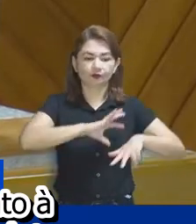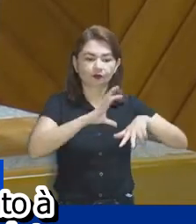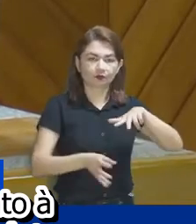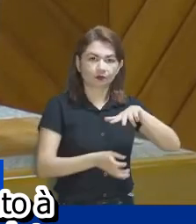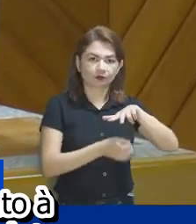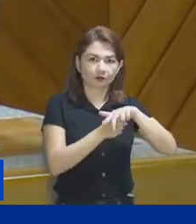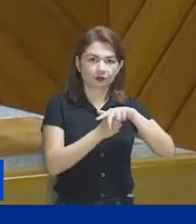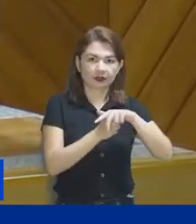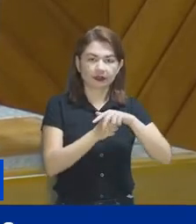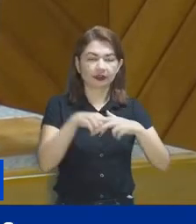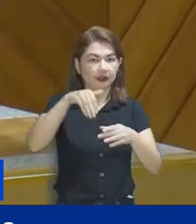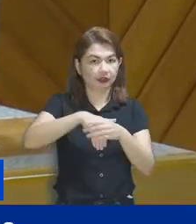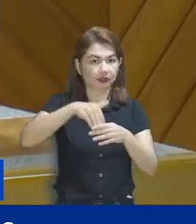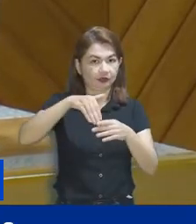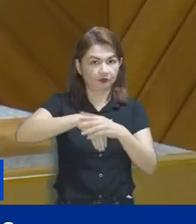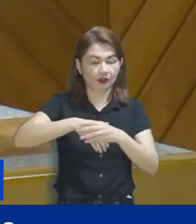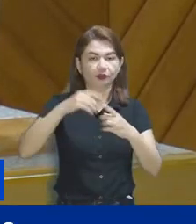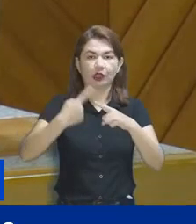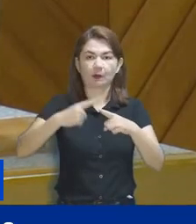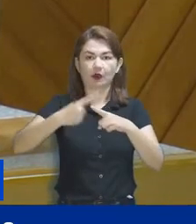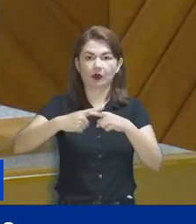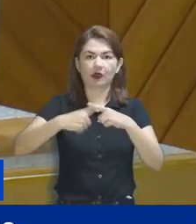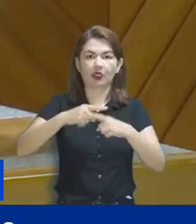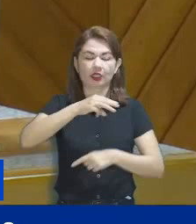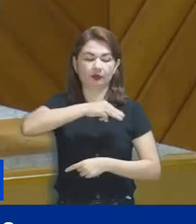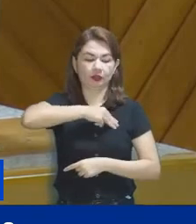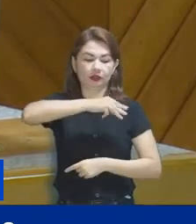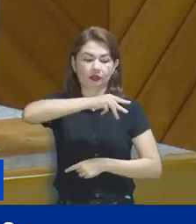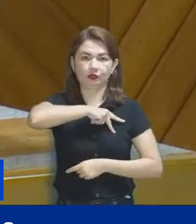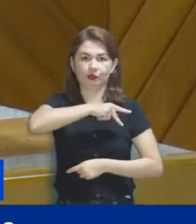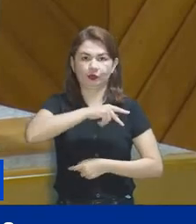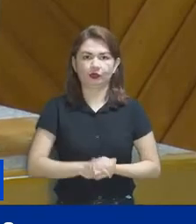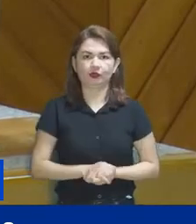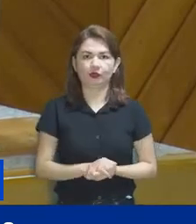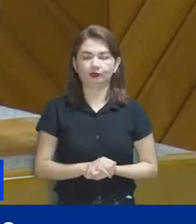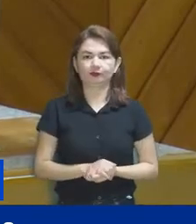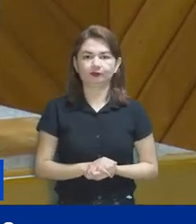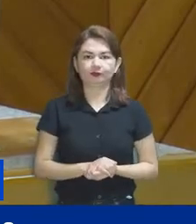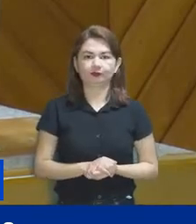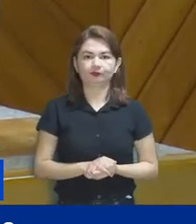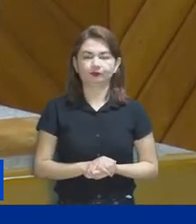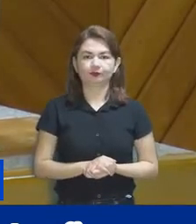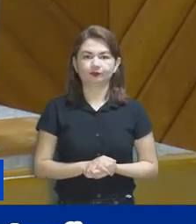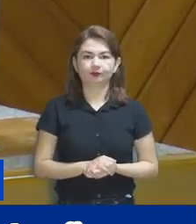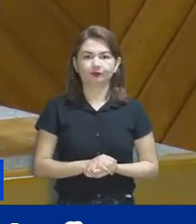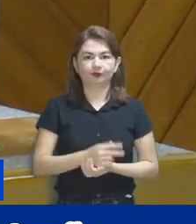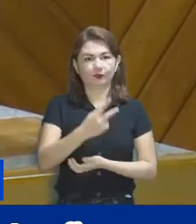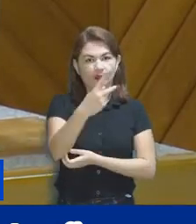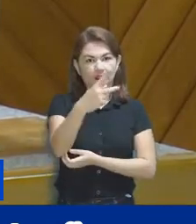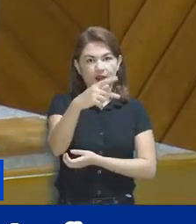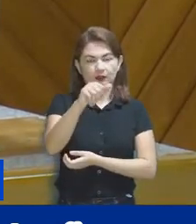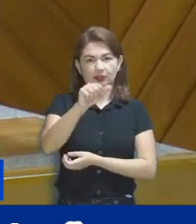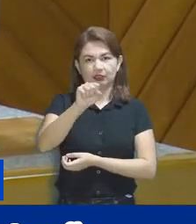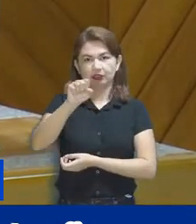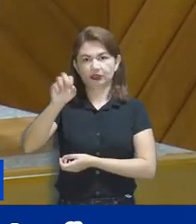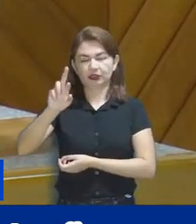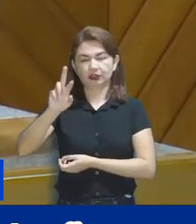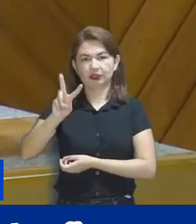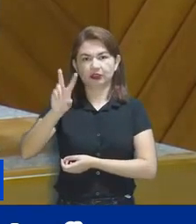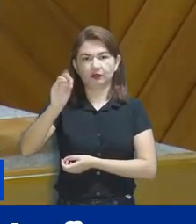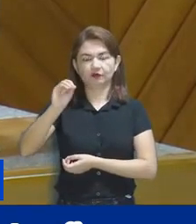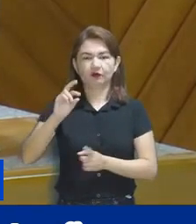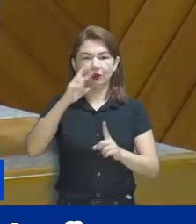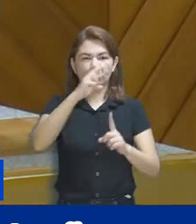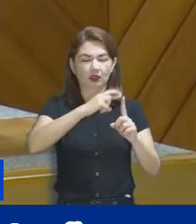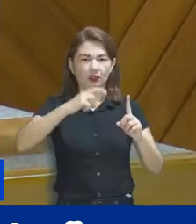de sufrágio. Por quê? Porque o Ministério Público colocou no polo passivo como investigado o João